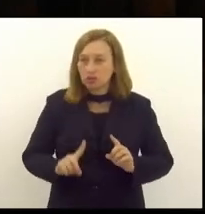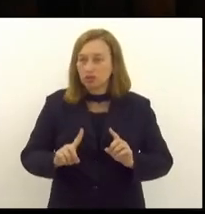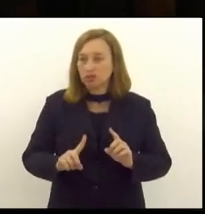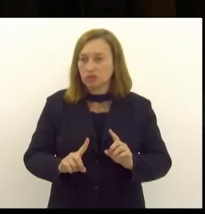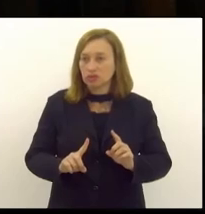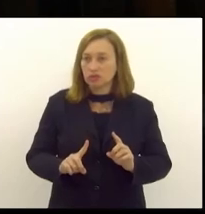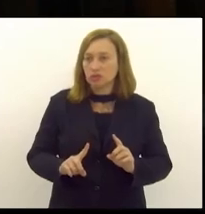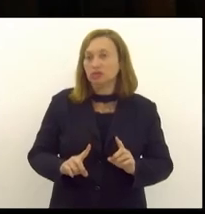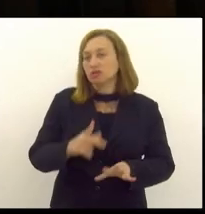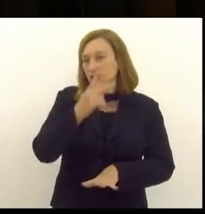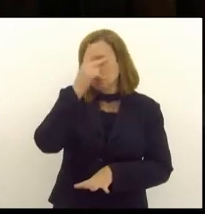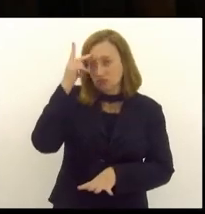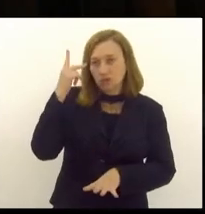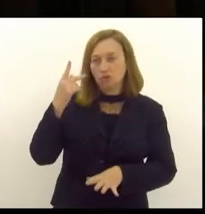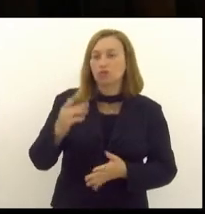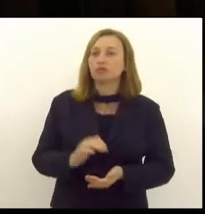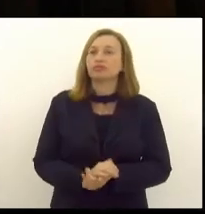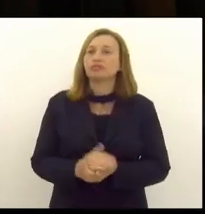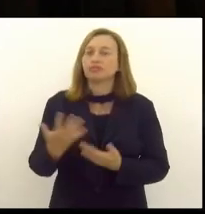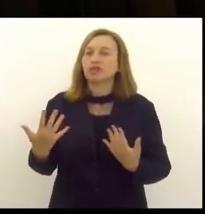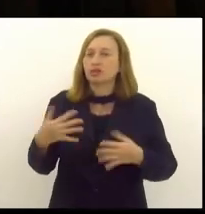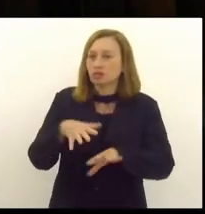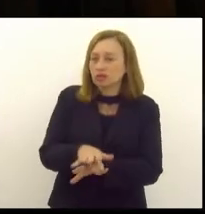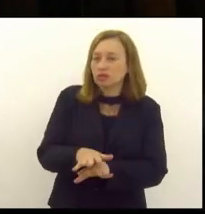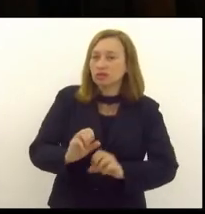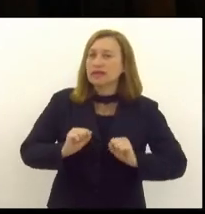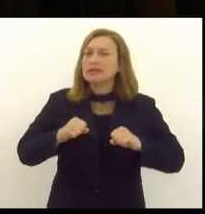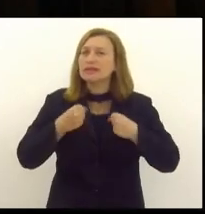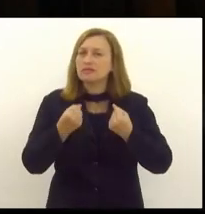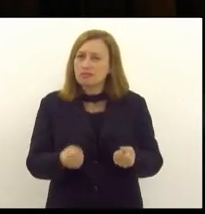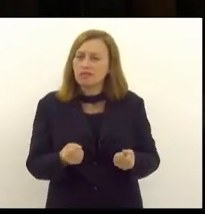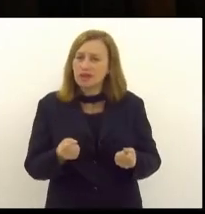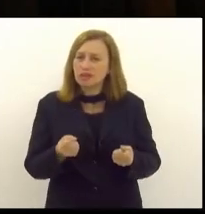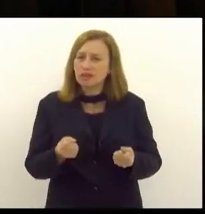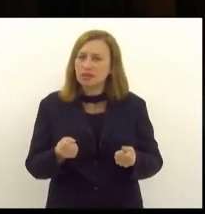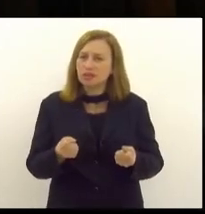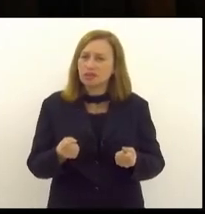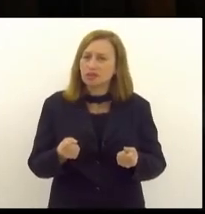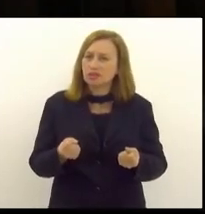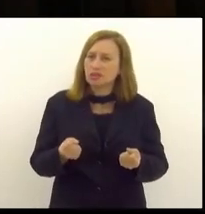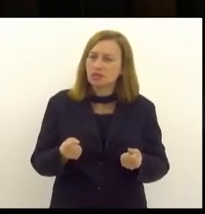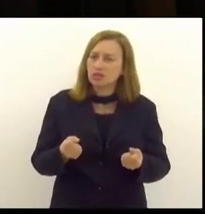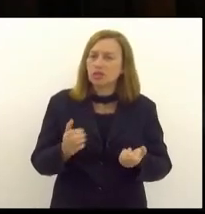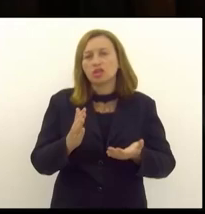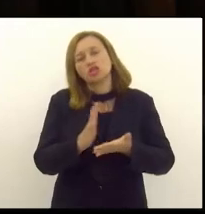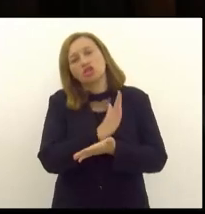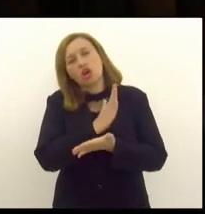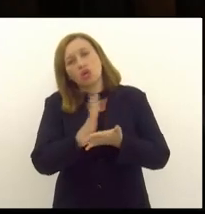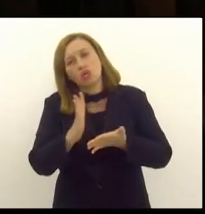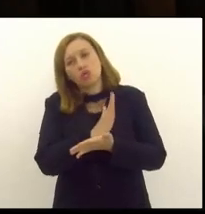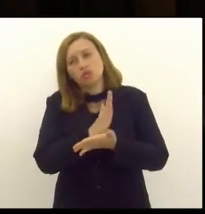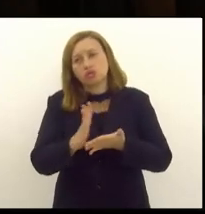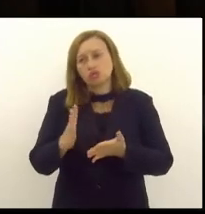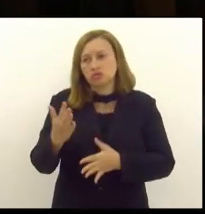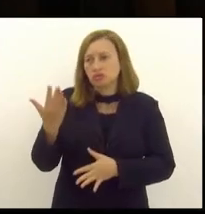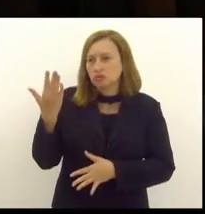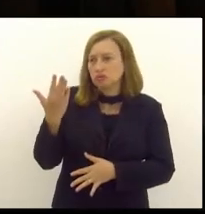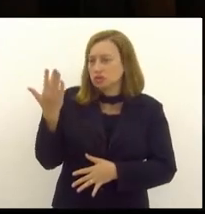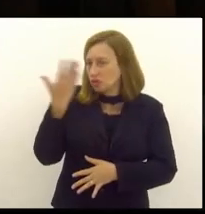com deficiência, seja na defesa daqueles que nem sempre são vistos, mas sempre estão